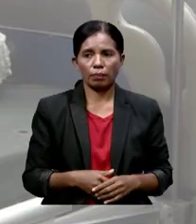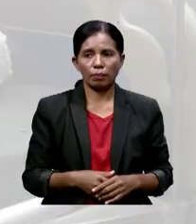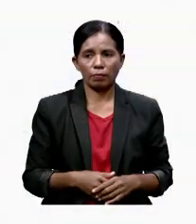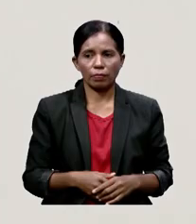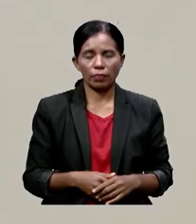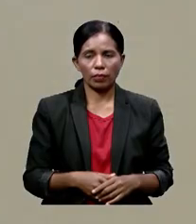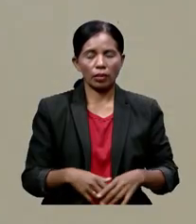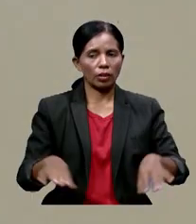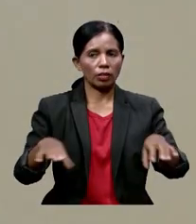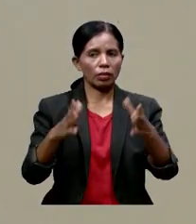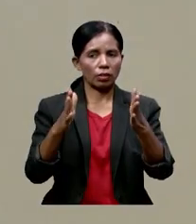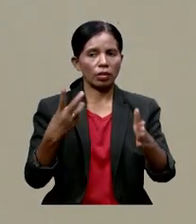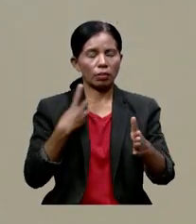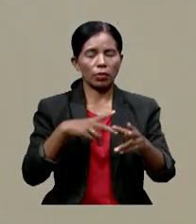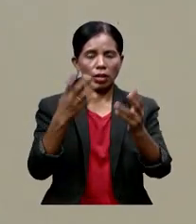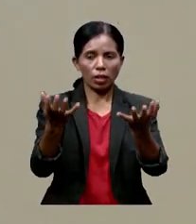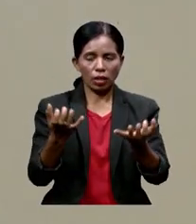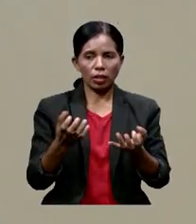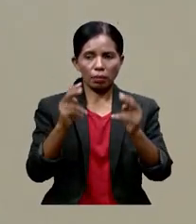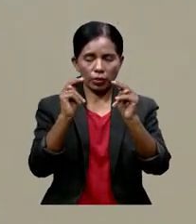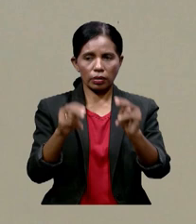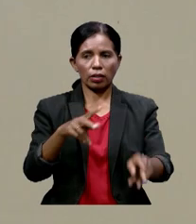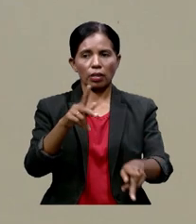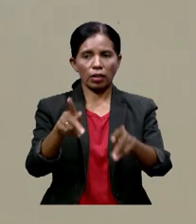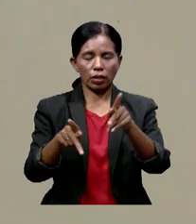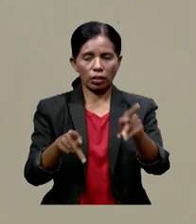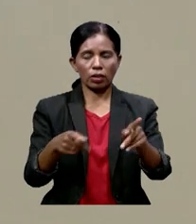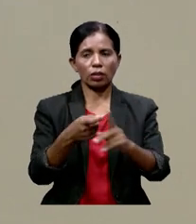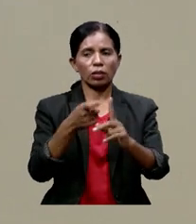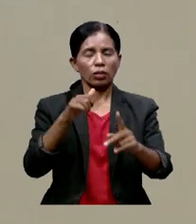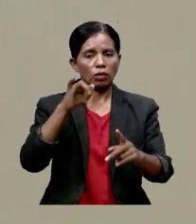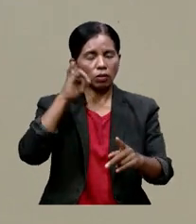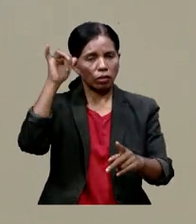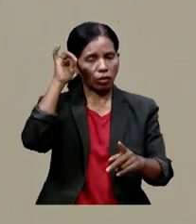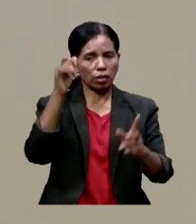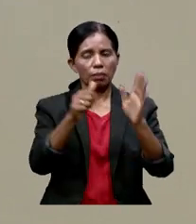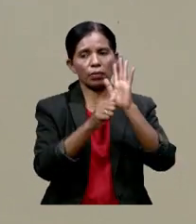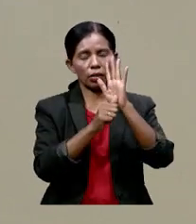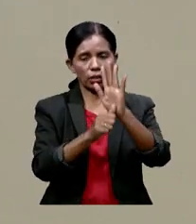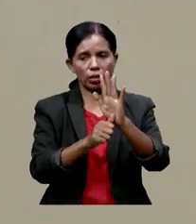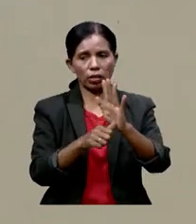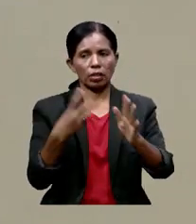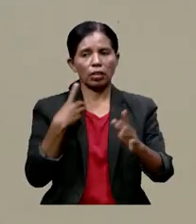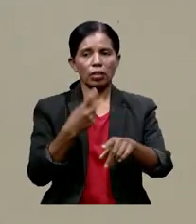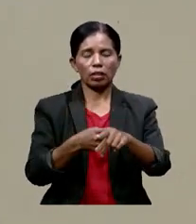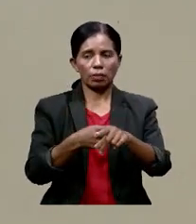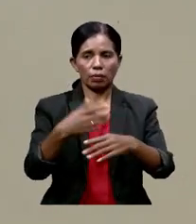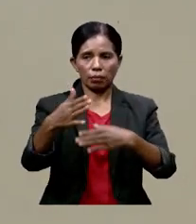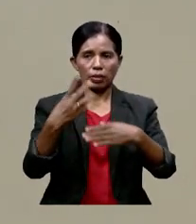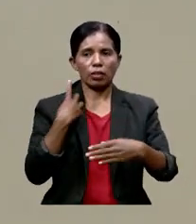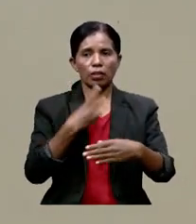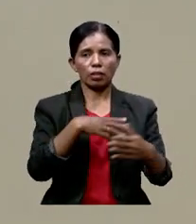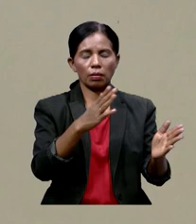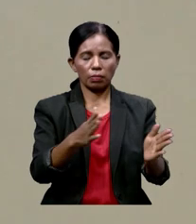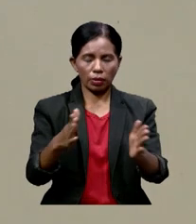Recursos de médicos, sempre cata a minha cara que precisa estar mapamento que Hansan Jorge que apresentam a mim já tempo para que a mim se prepara